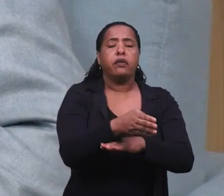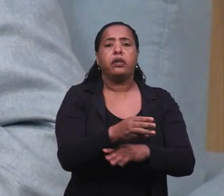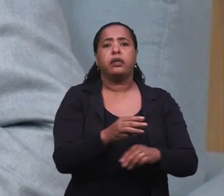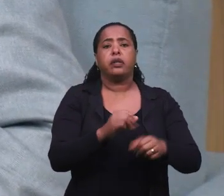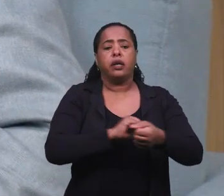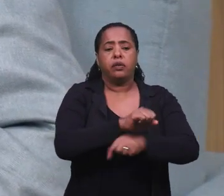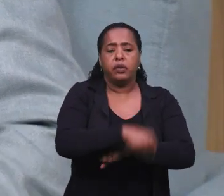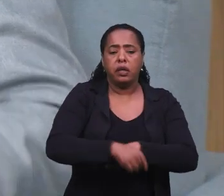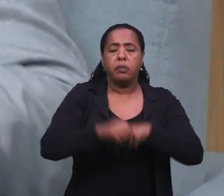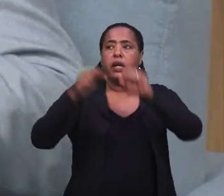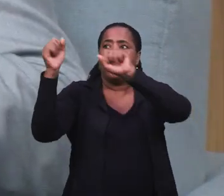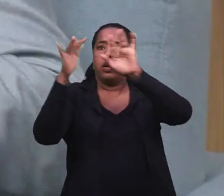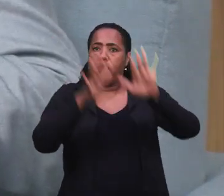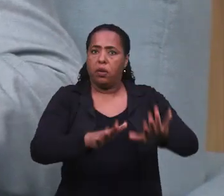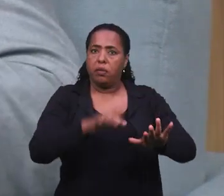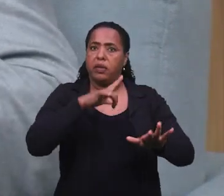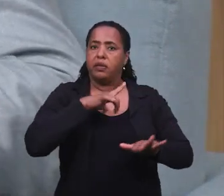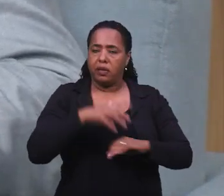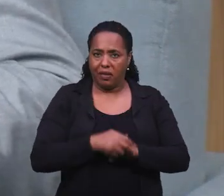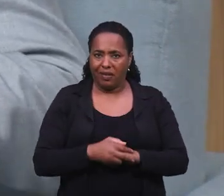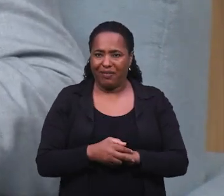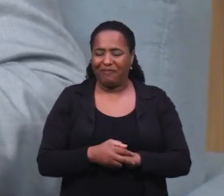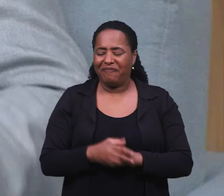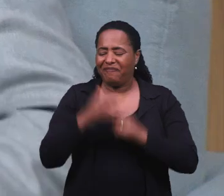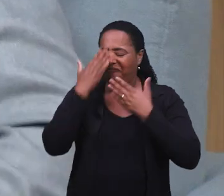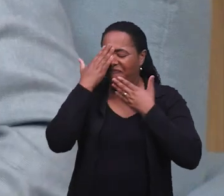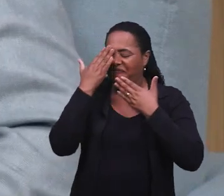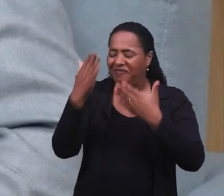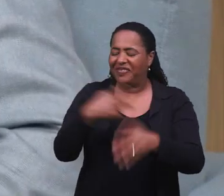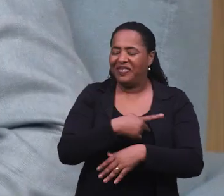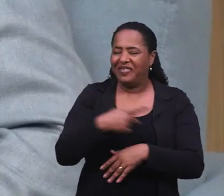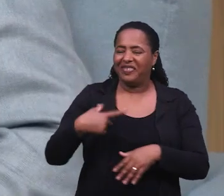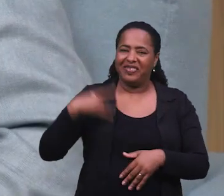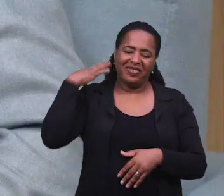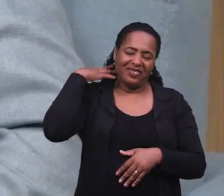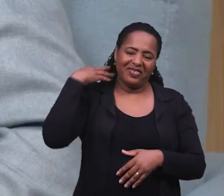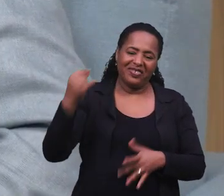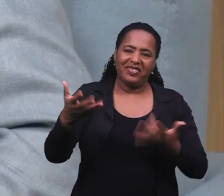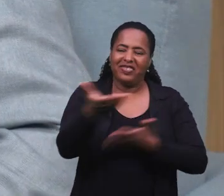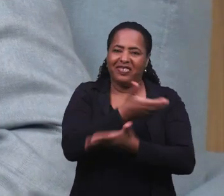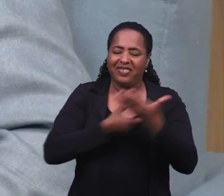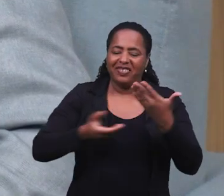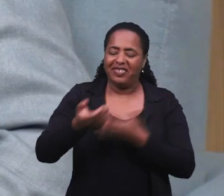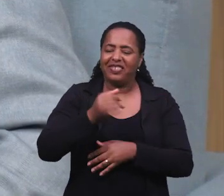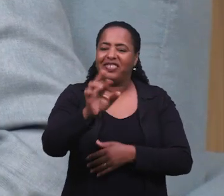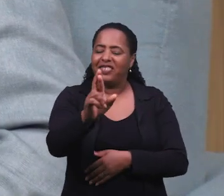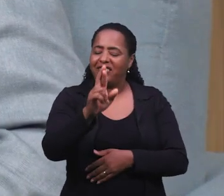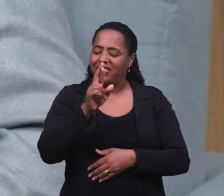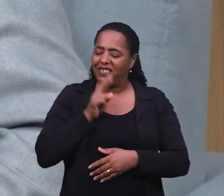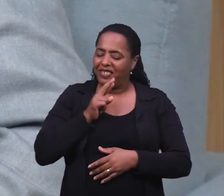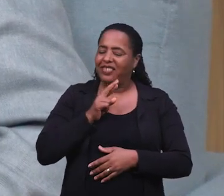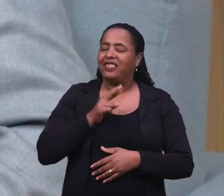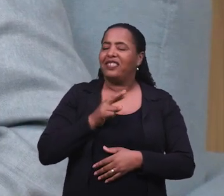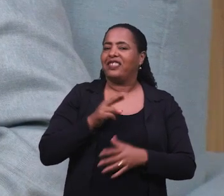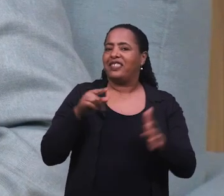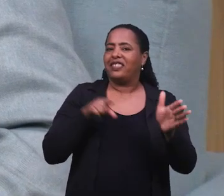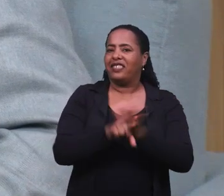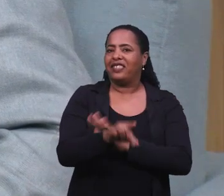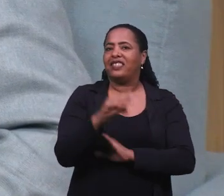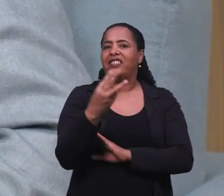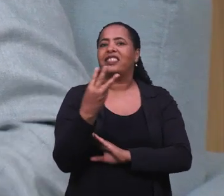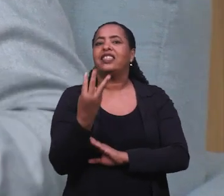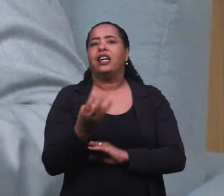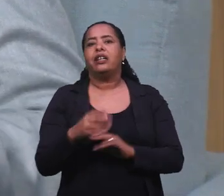nós temos um seminário específico que trata deste tema, que é acessibilidade. E por